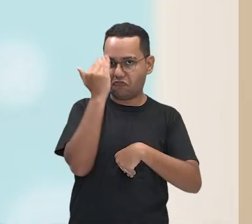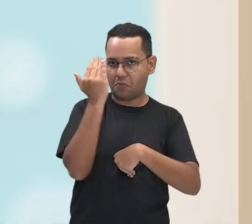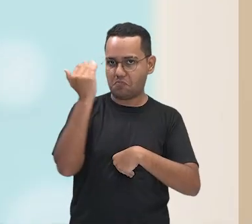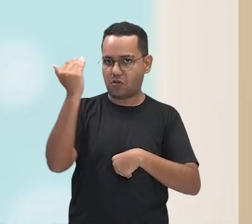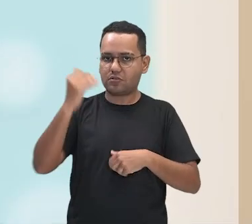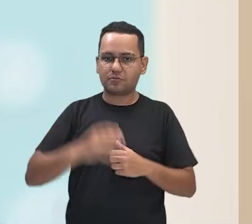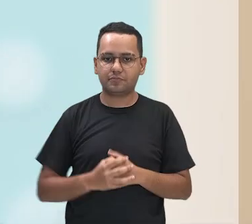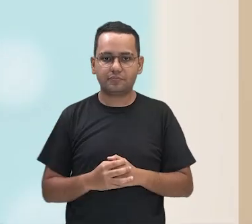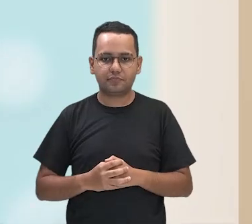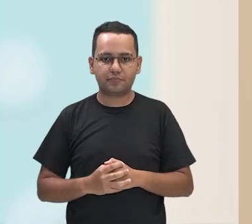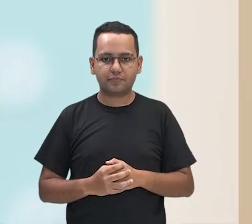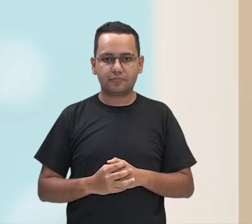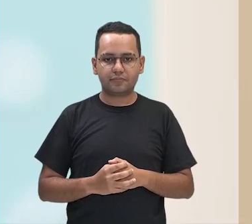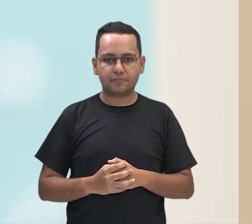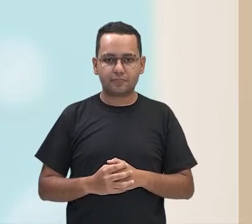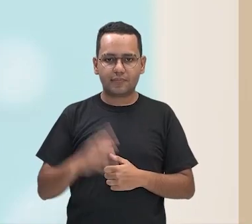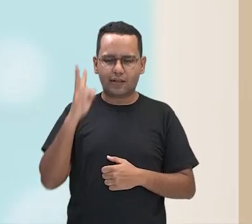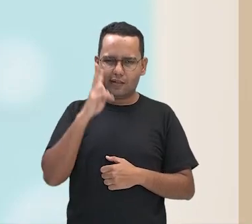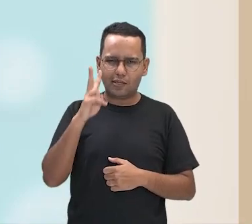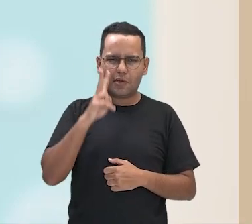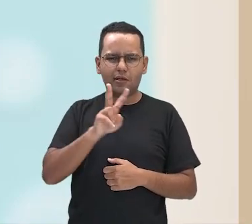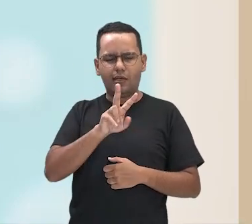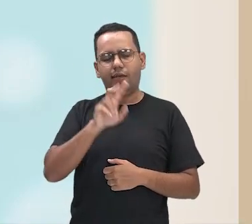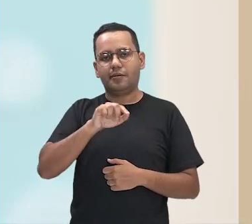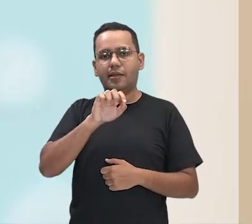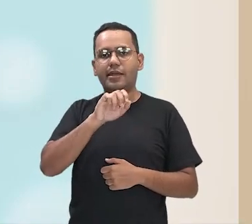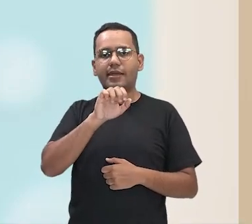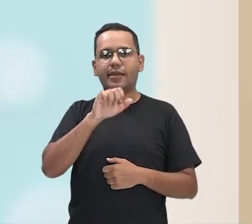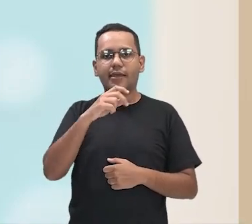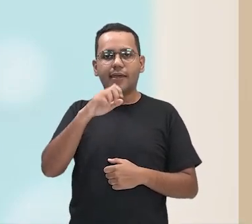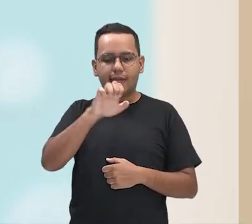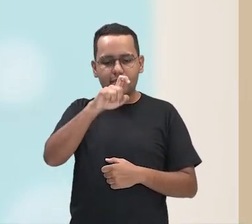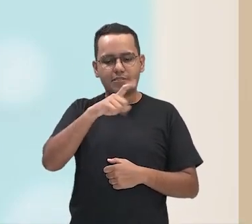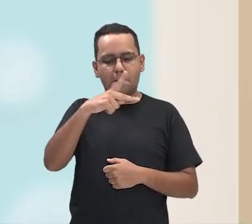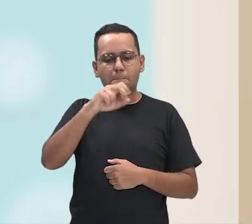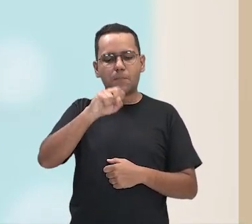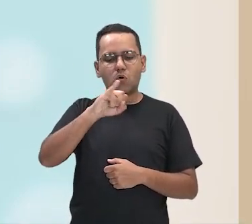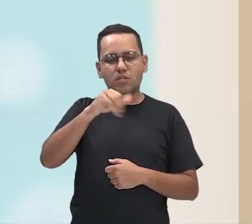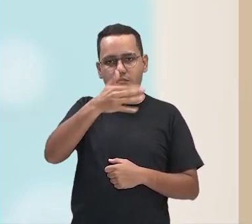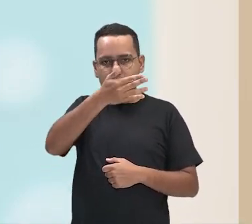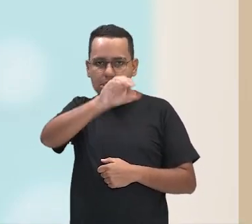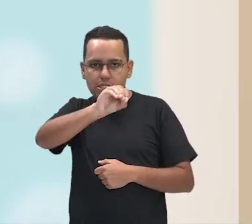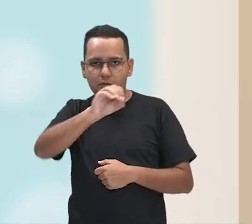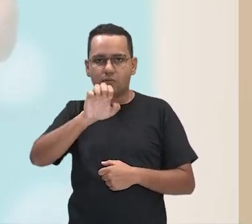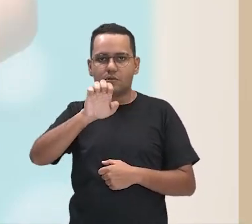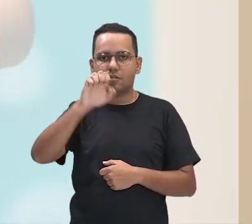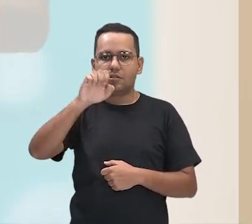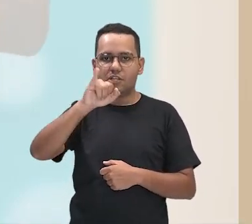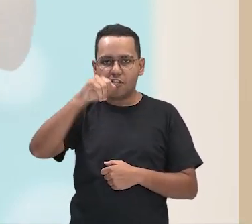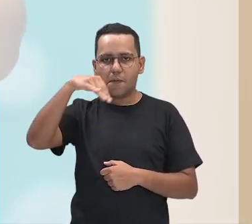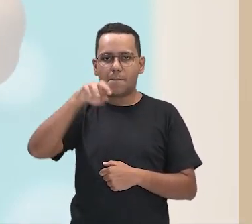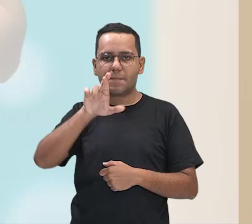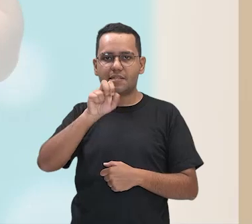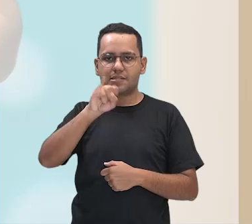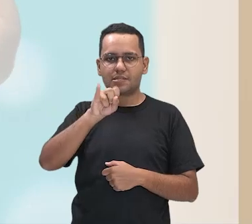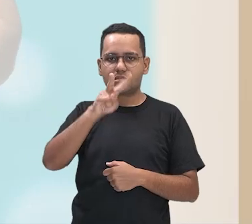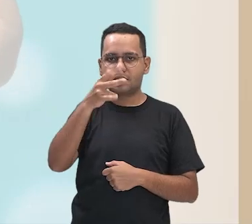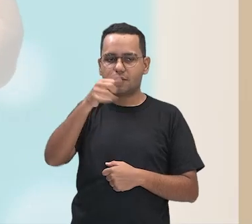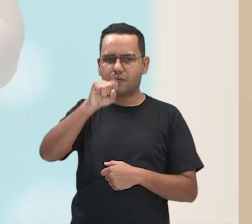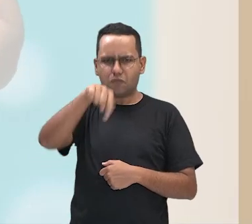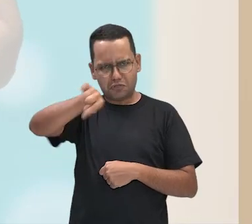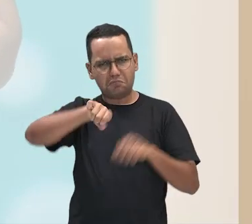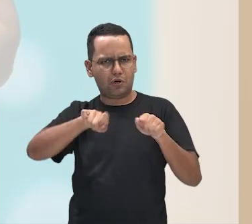a questão da exposição imersiva, porque ela está em alta, gente. Deem um Google, pesquisem sobre as exposições imersivas, que o que acontece